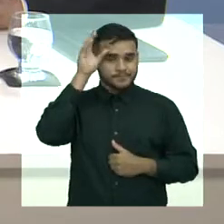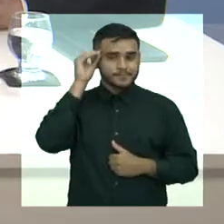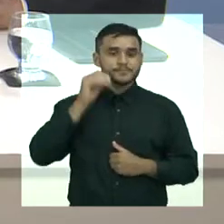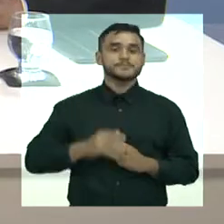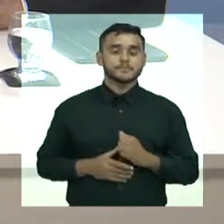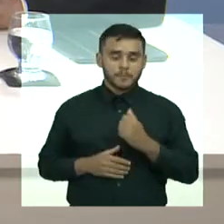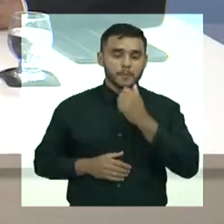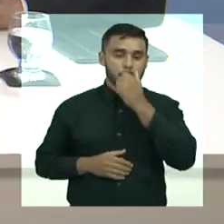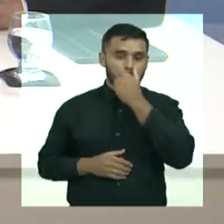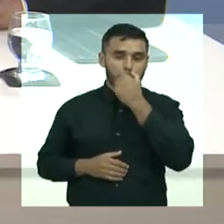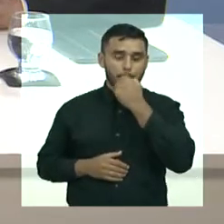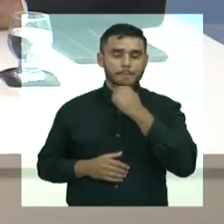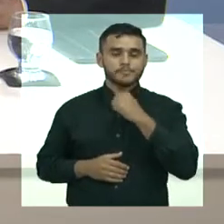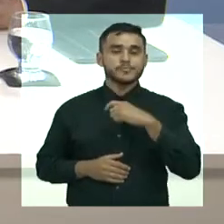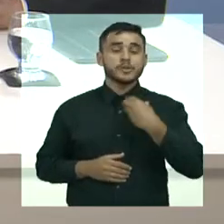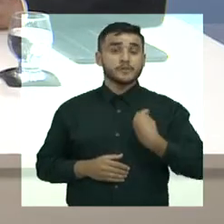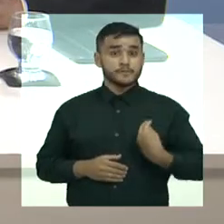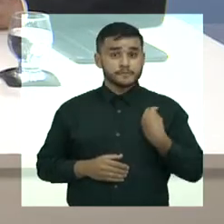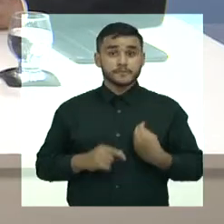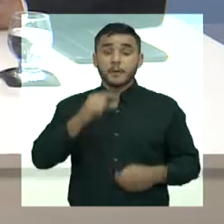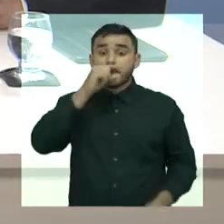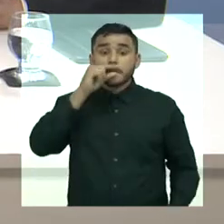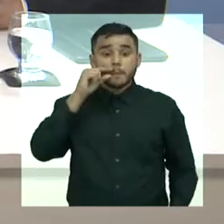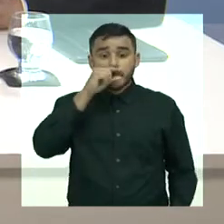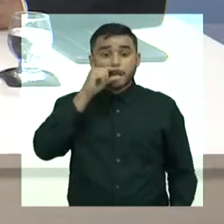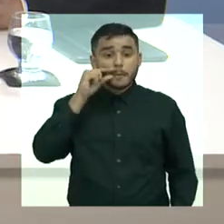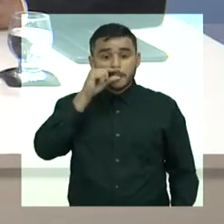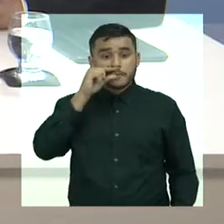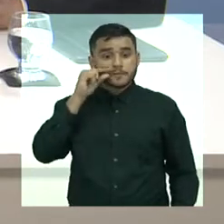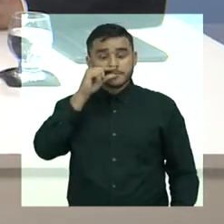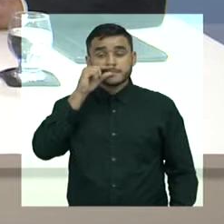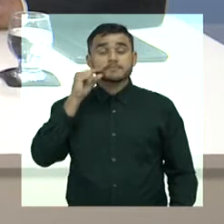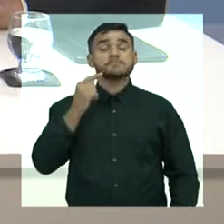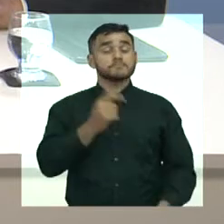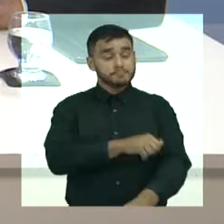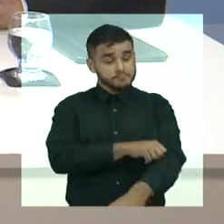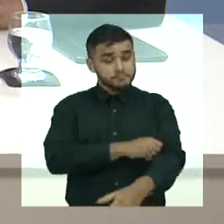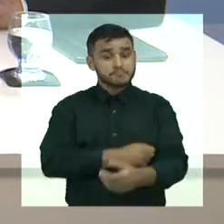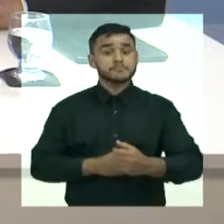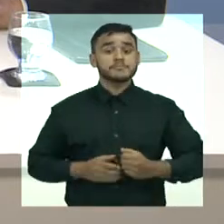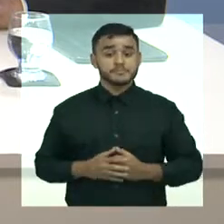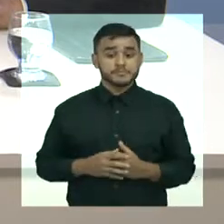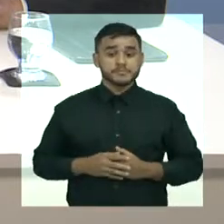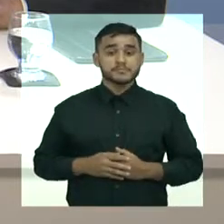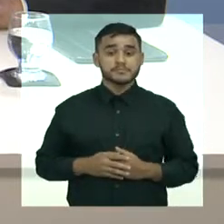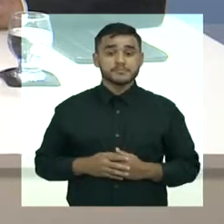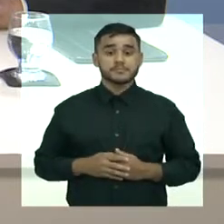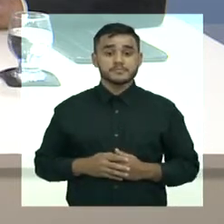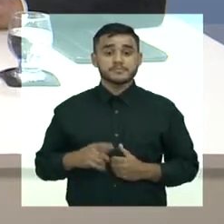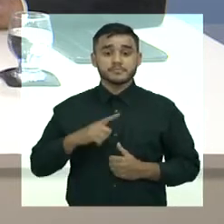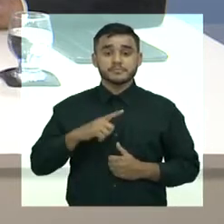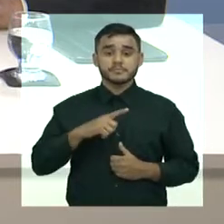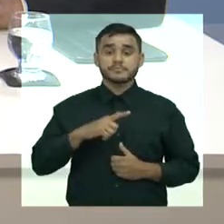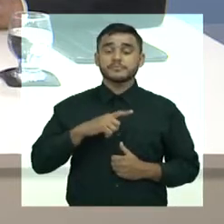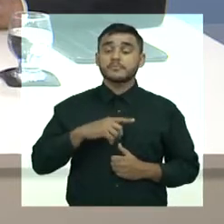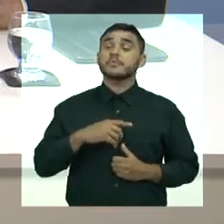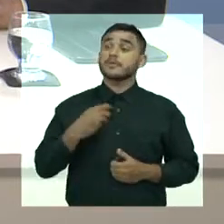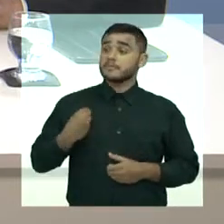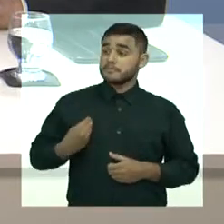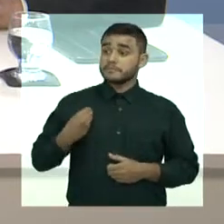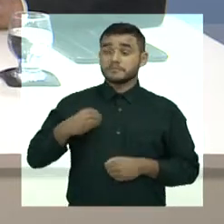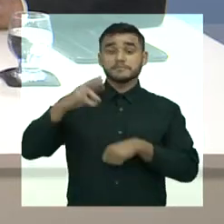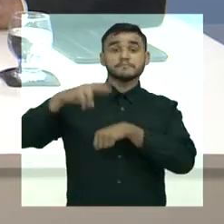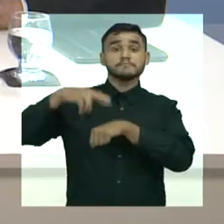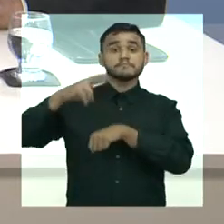José Sarto, do presidente da Câmara Municipal de Fortaleza, vereador Antônio Henrique, naturalmente do prefeito de Fortaleza, Roberto Cláudio, fazendo a